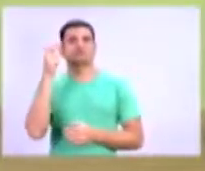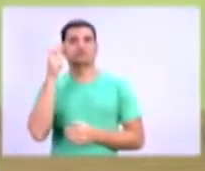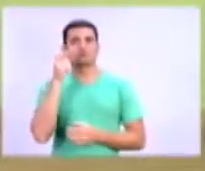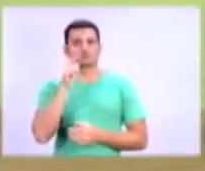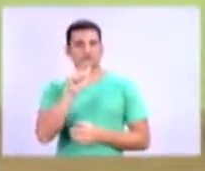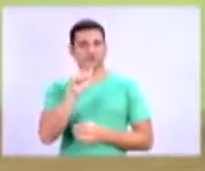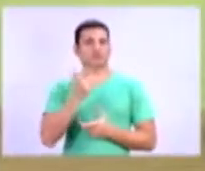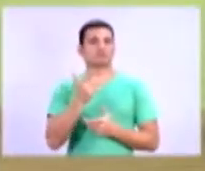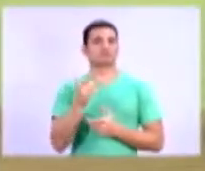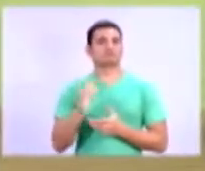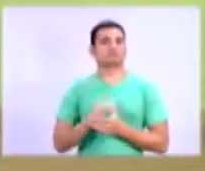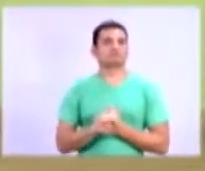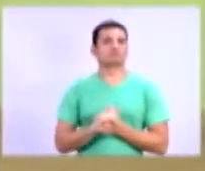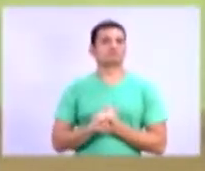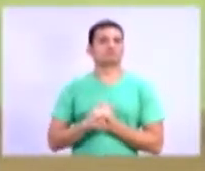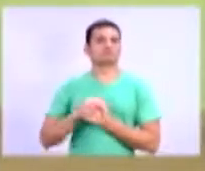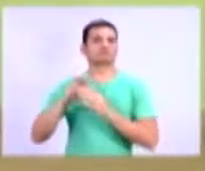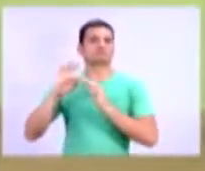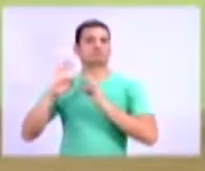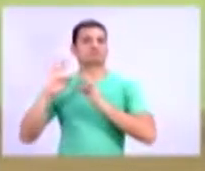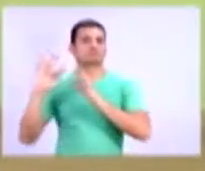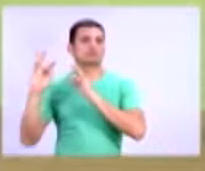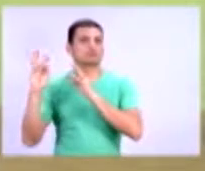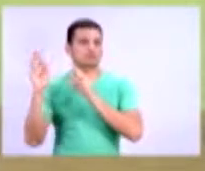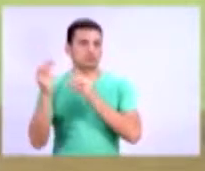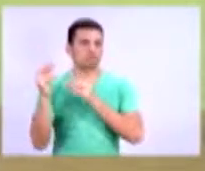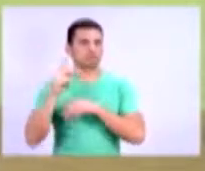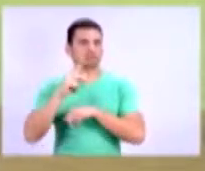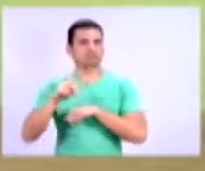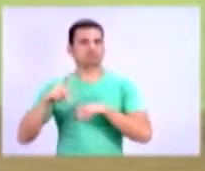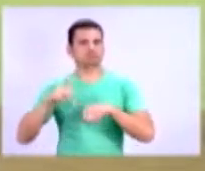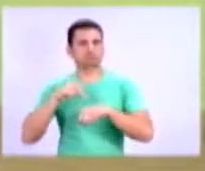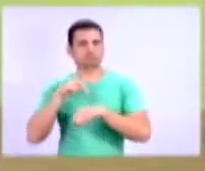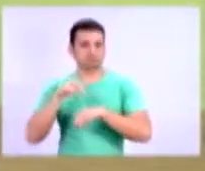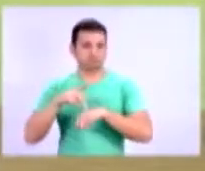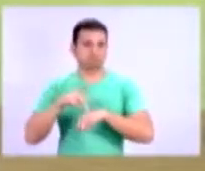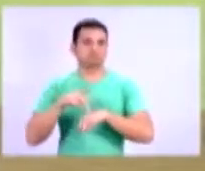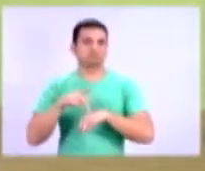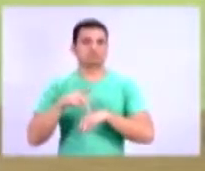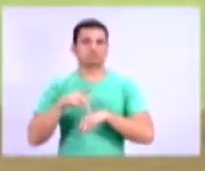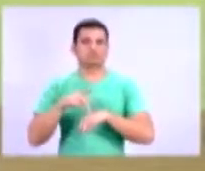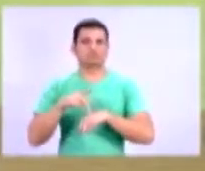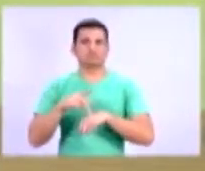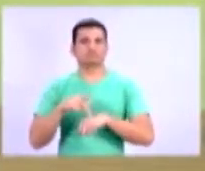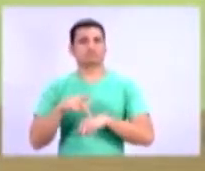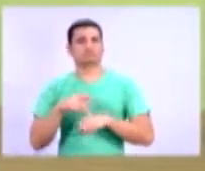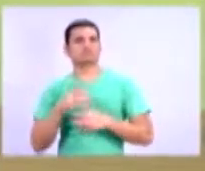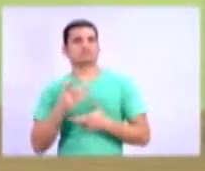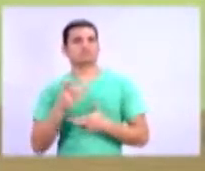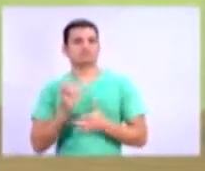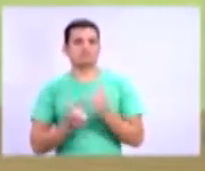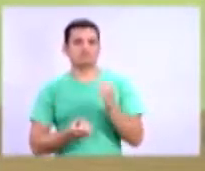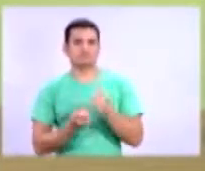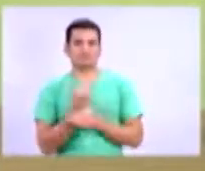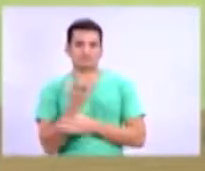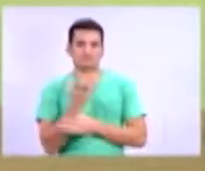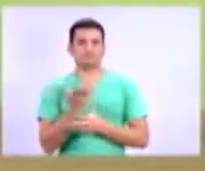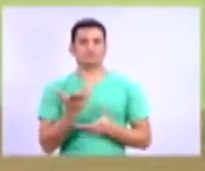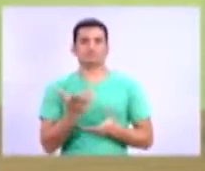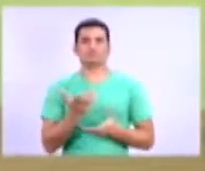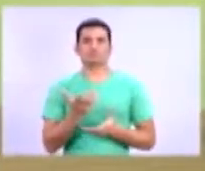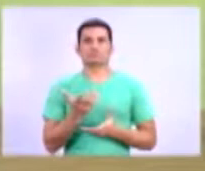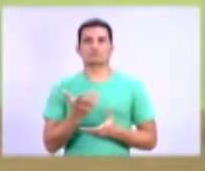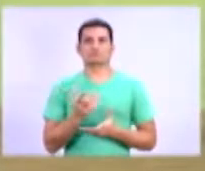dos países, então é um ambiente propício para tal discussão, né, para criar ali um ambiente, para criar